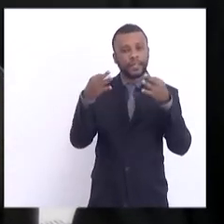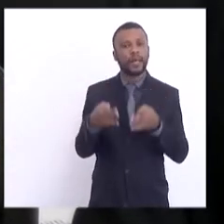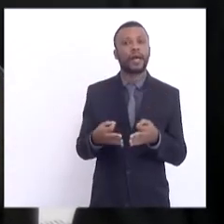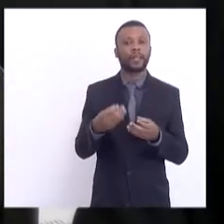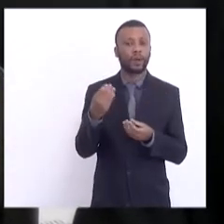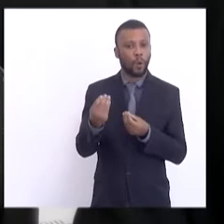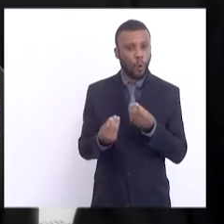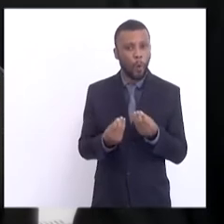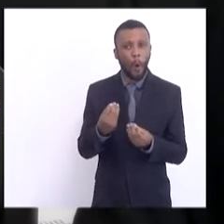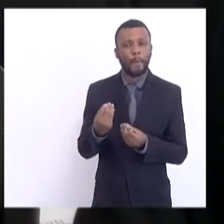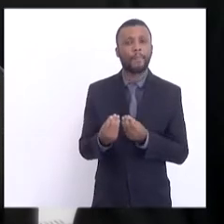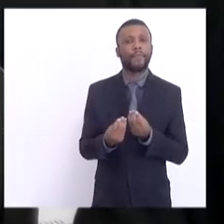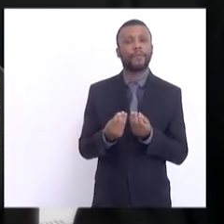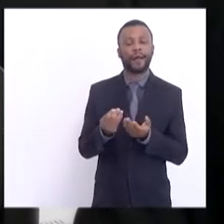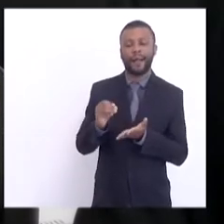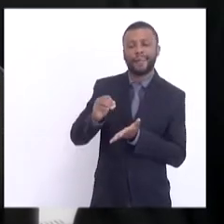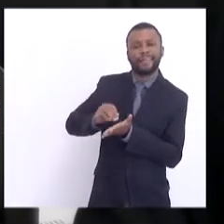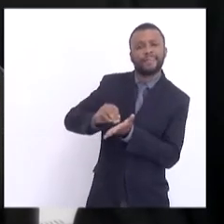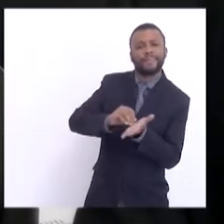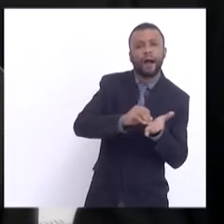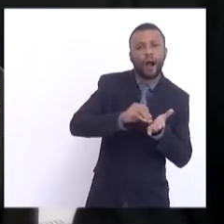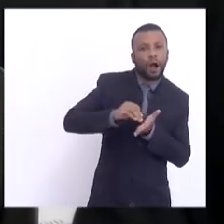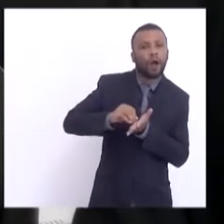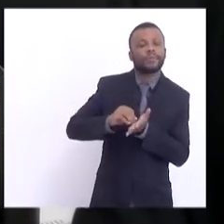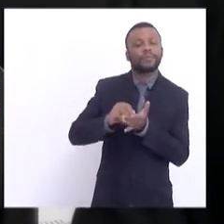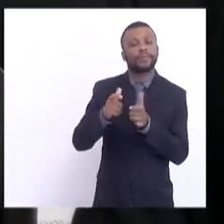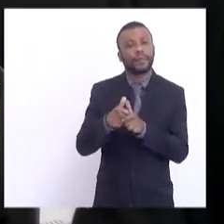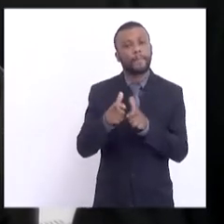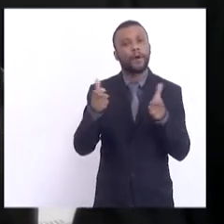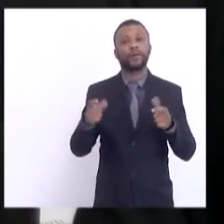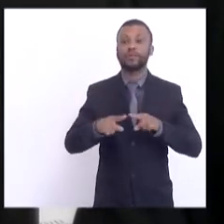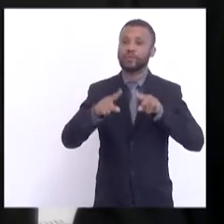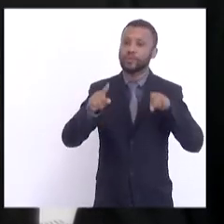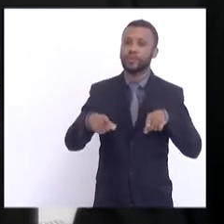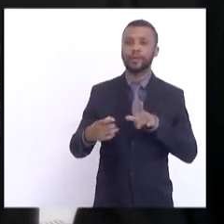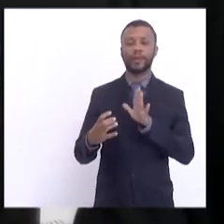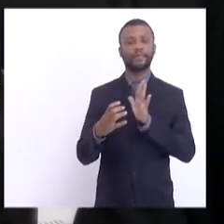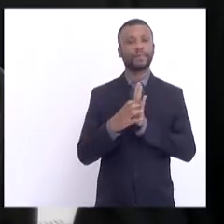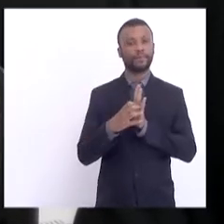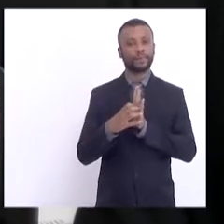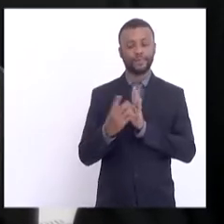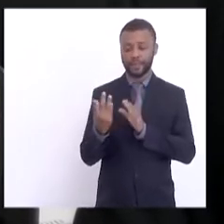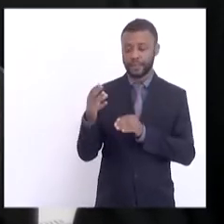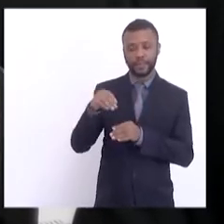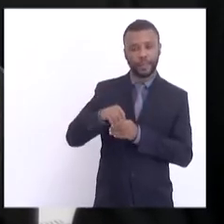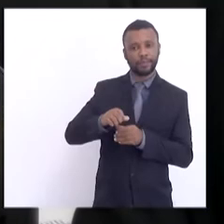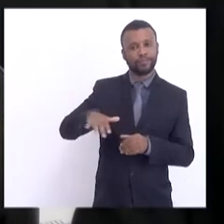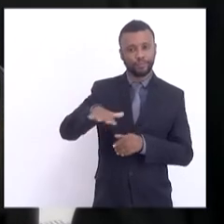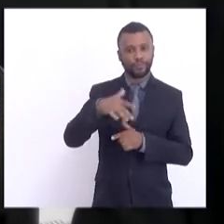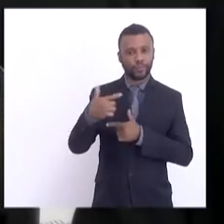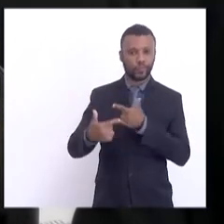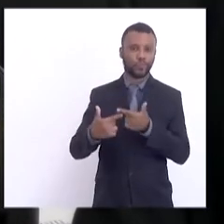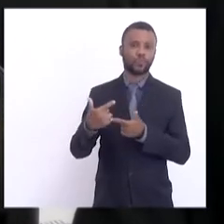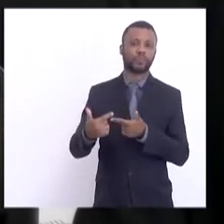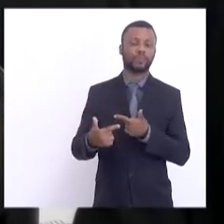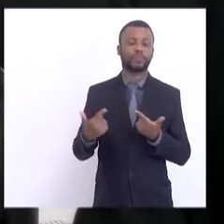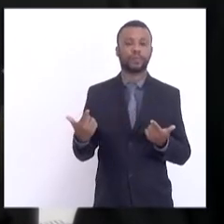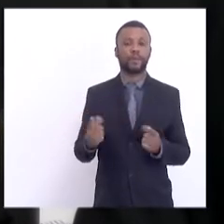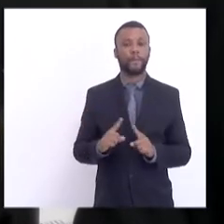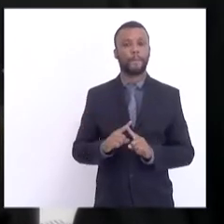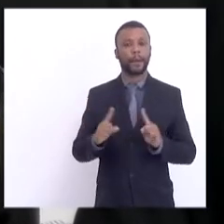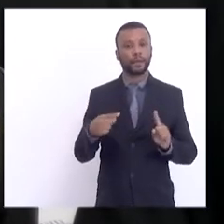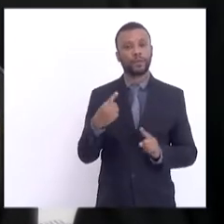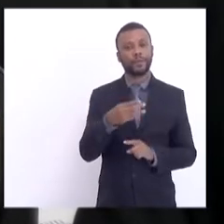pela ausência da sua maior parte dos Servidores efetivos também nos olhos são desafio entendeu mas